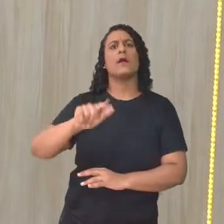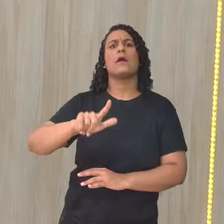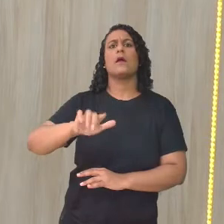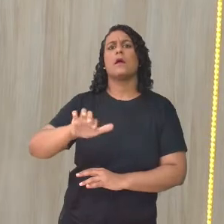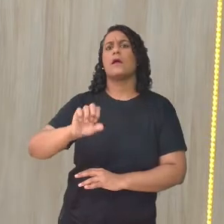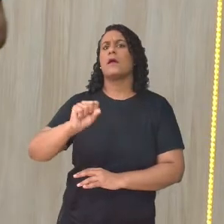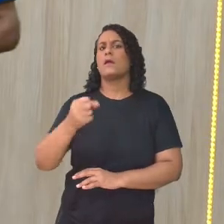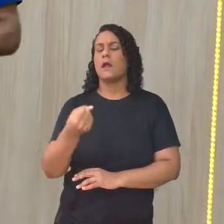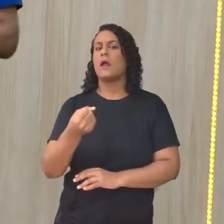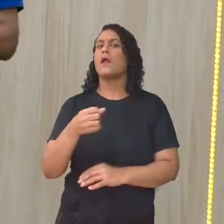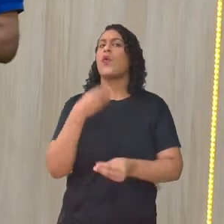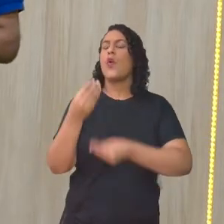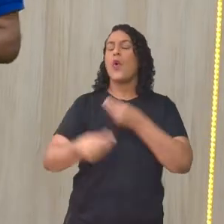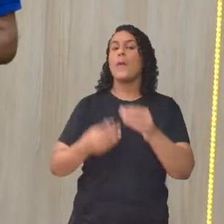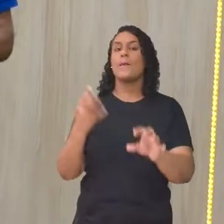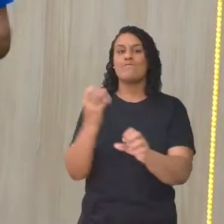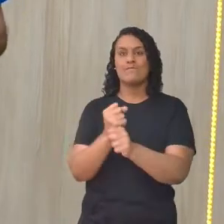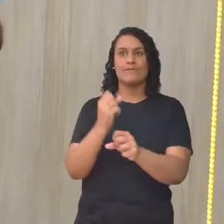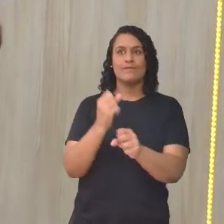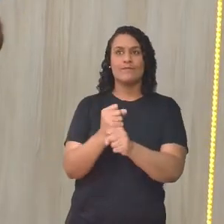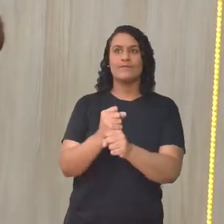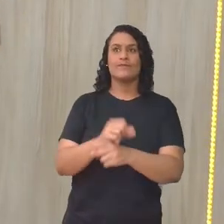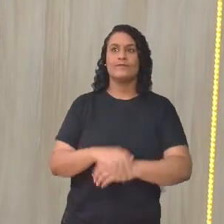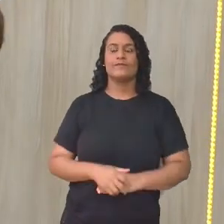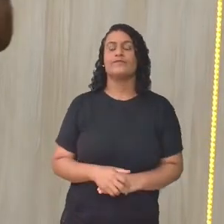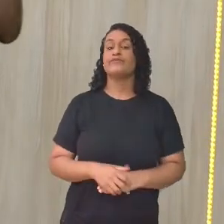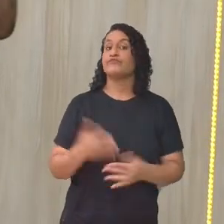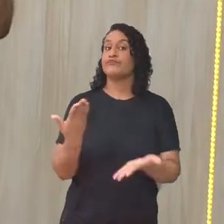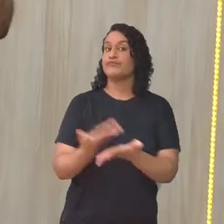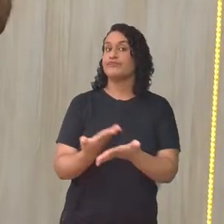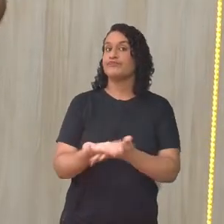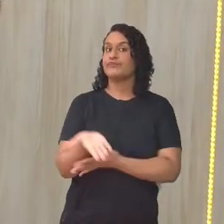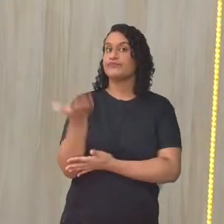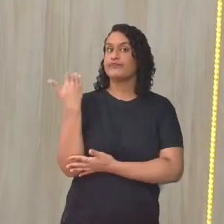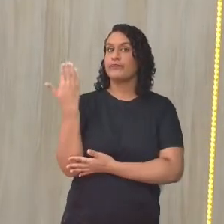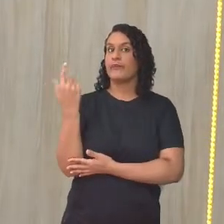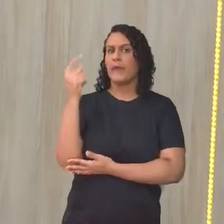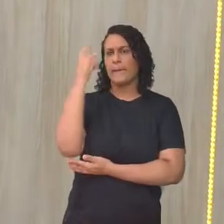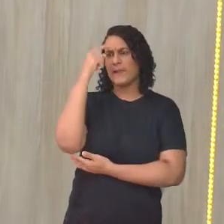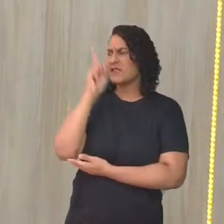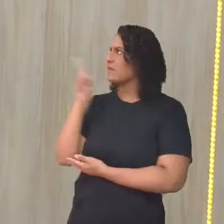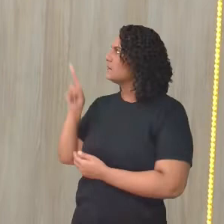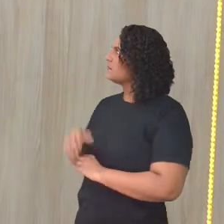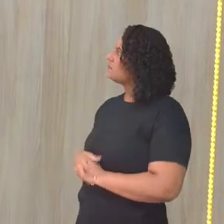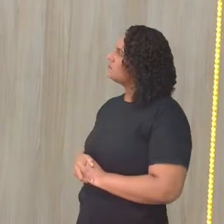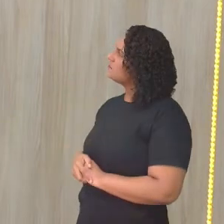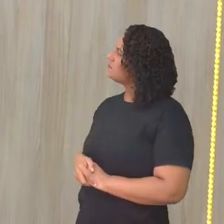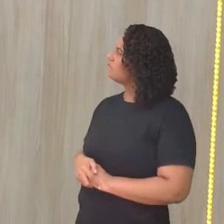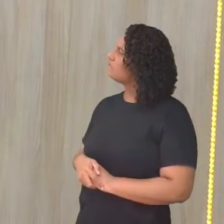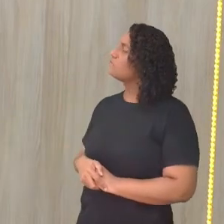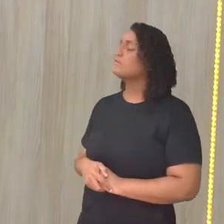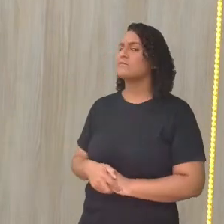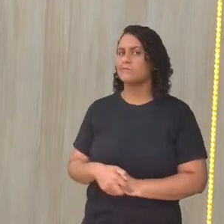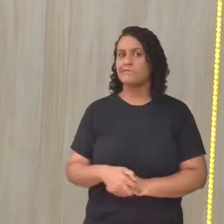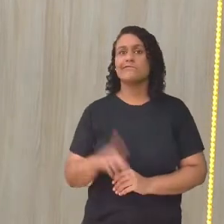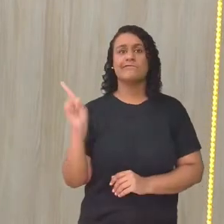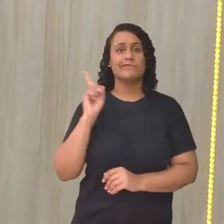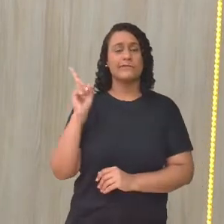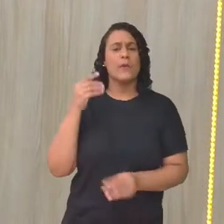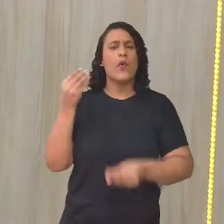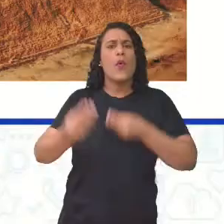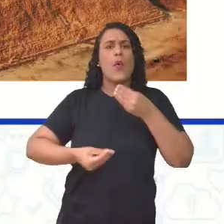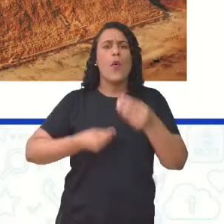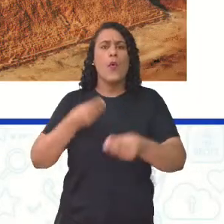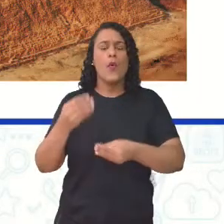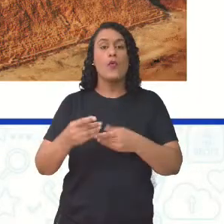esse rapaz aí chamado Tales. Bom, na aula passada ele pensava muito numa pirâmide, assim, essa pirâmide, ele quer saber